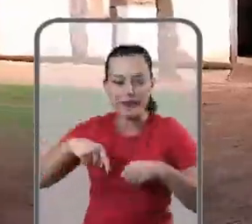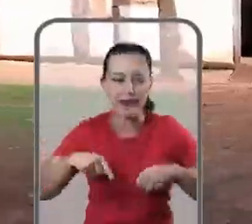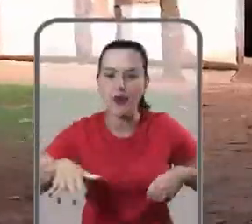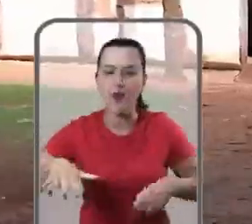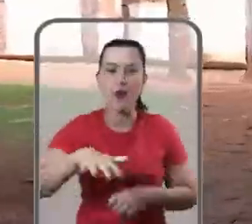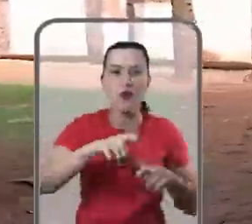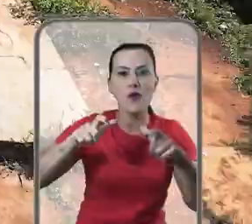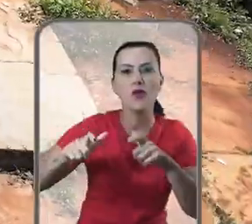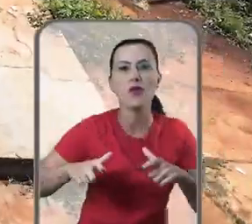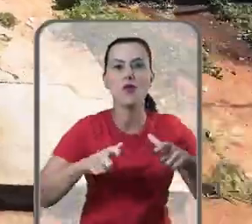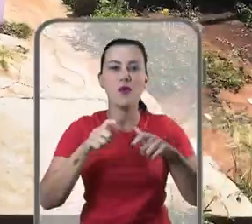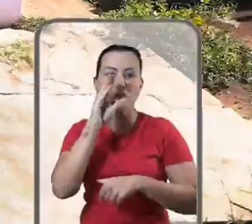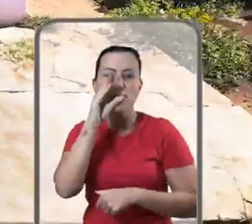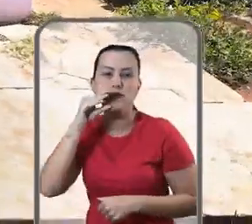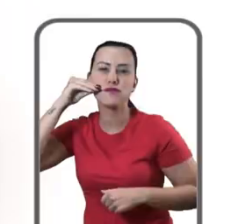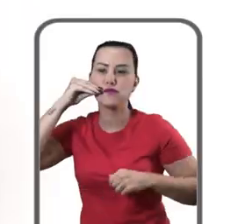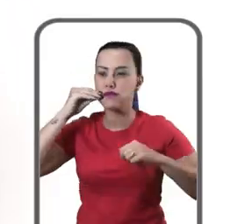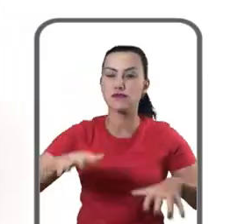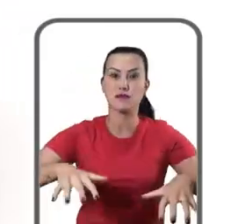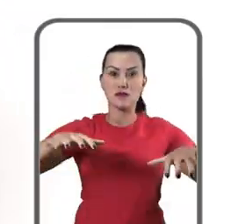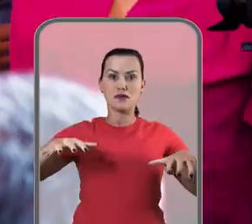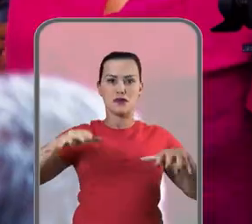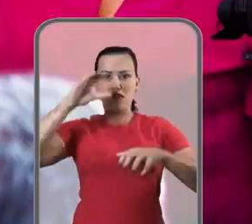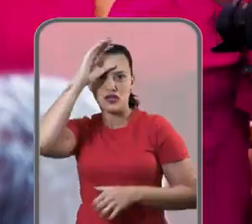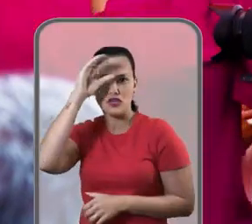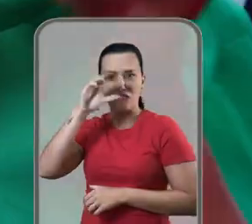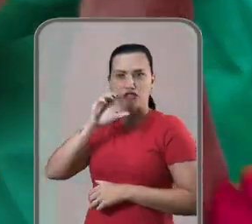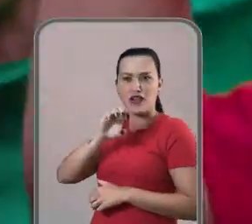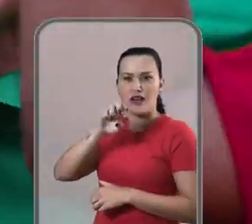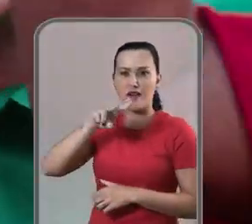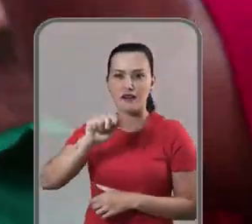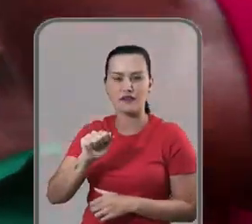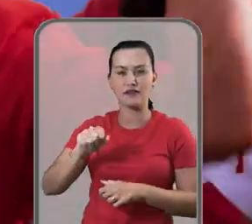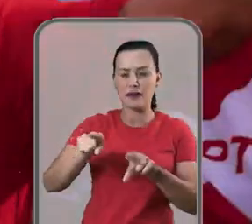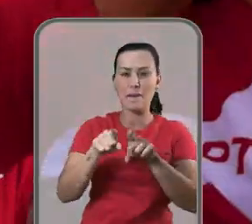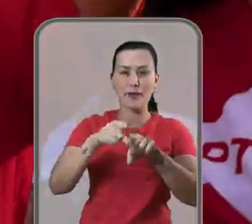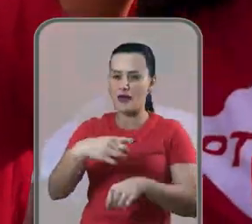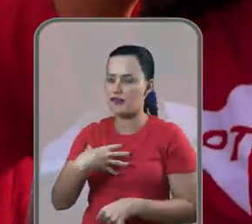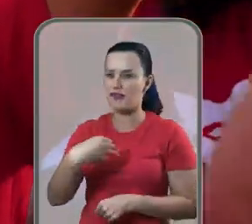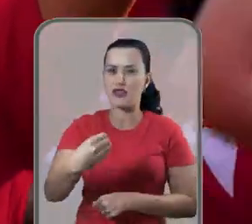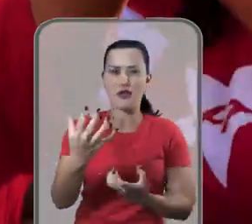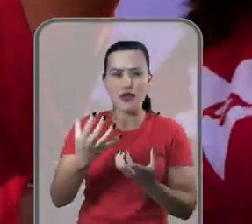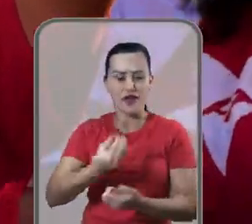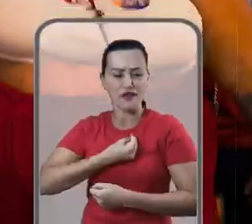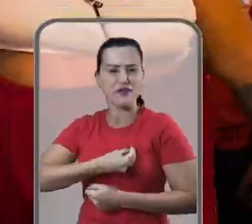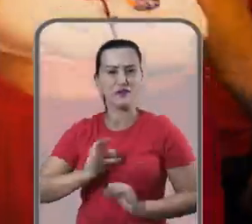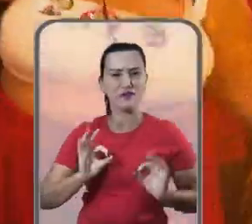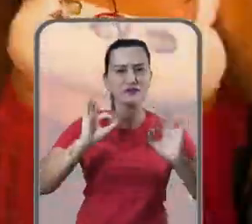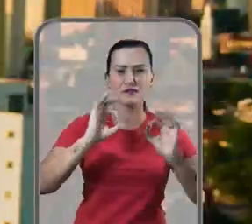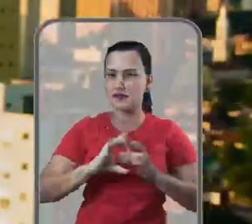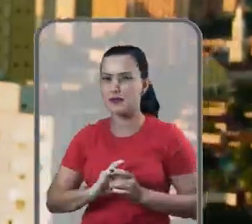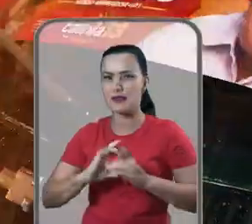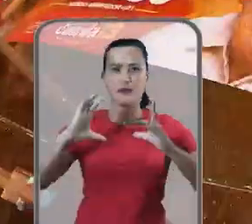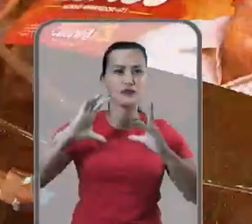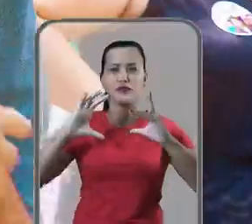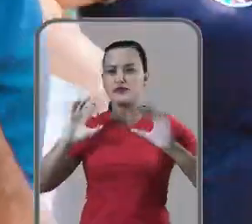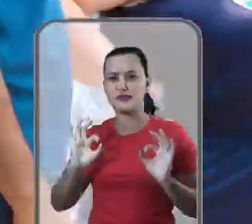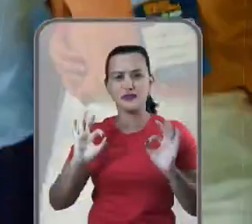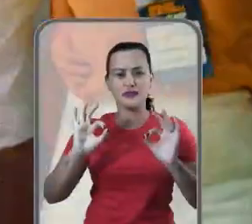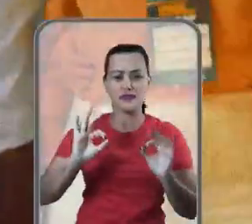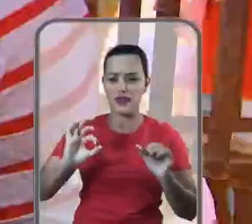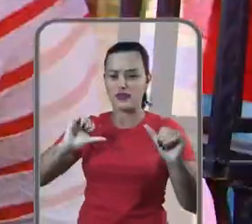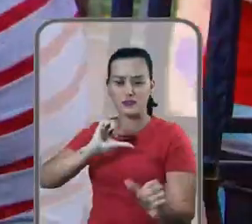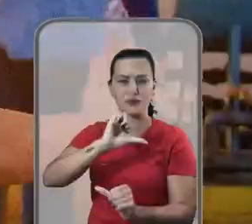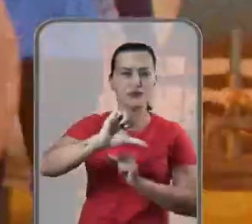Zé Antônio, de Tia Eva, de nossos filhos, eu quero progresso, quero democracia, quero vida plena. Sonhe nosso sonho e vamos fazer